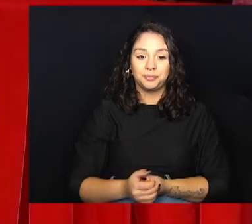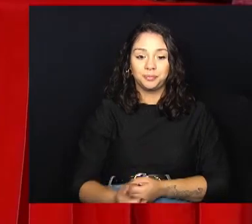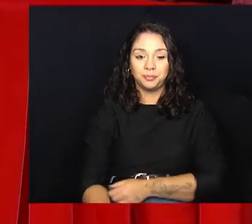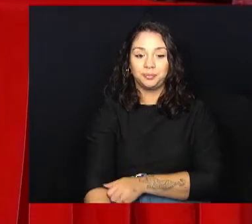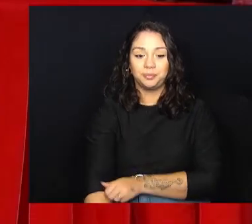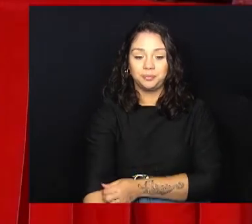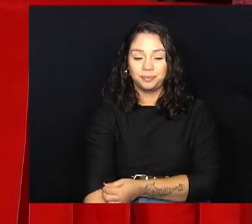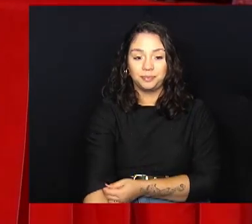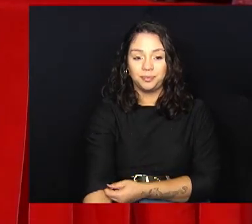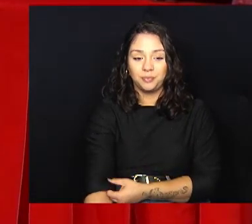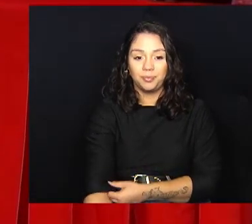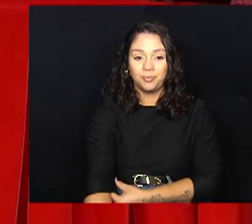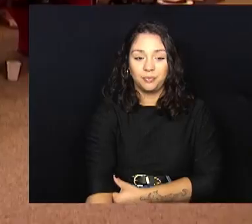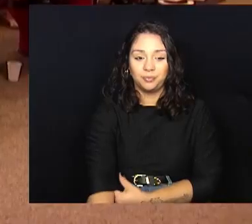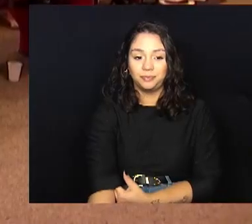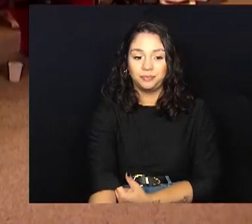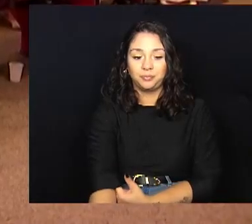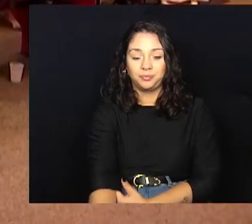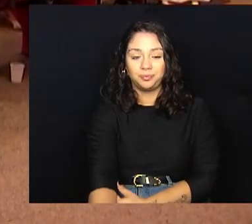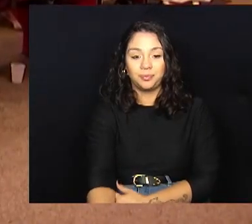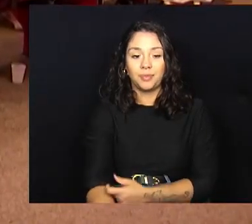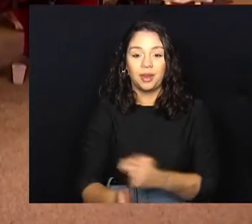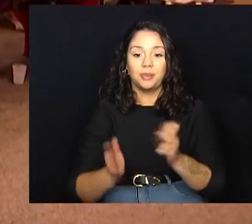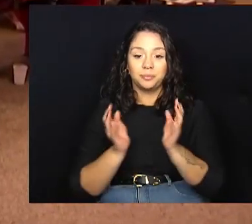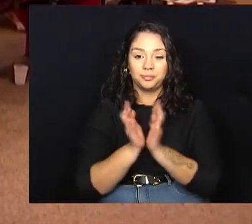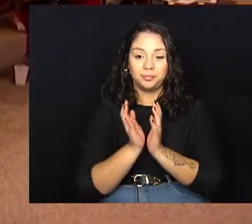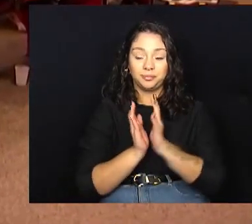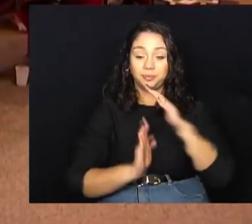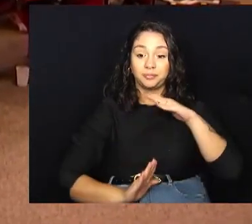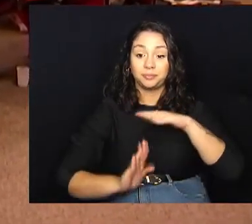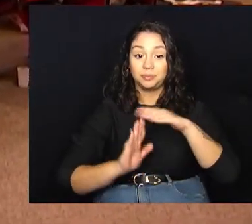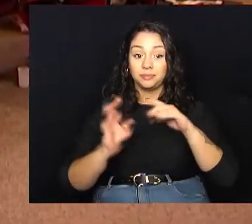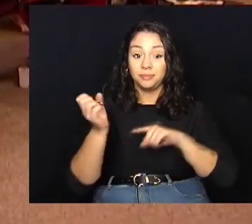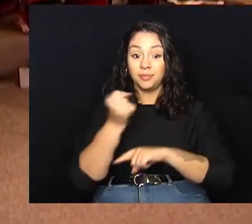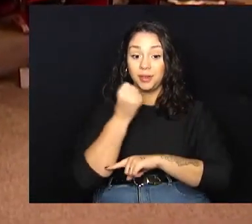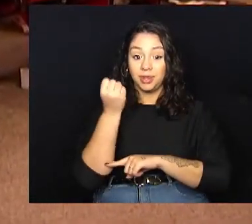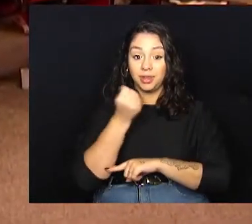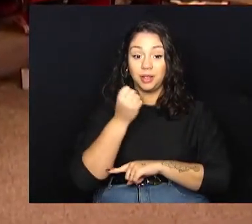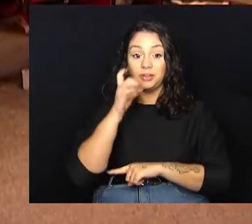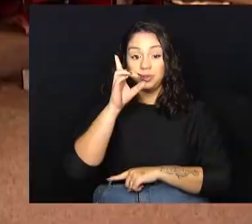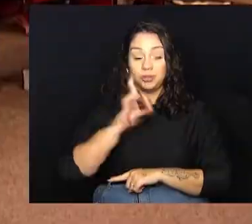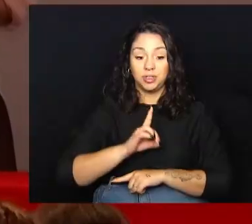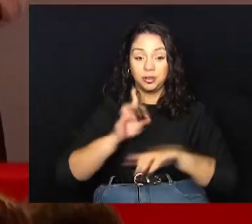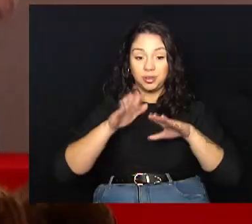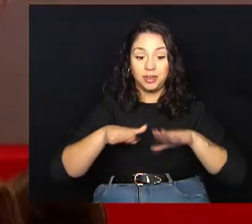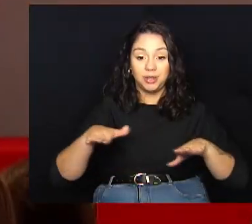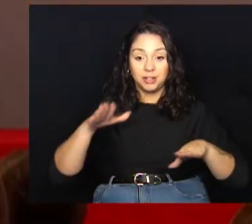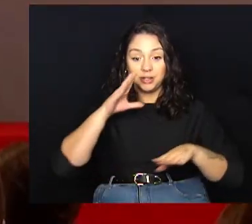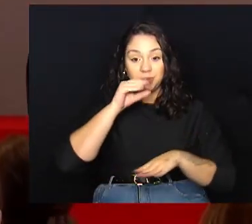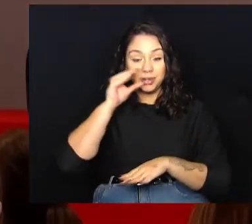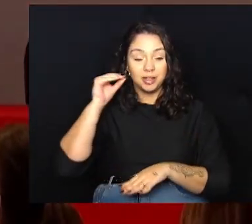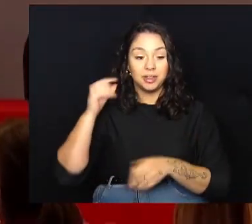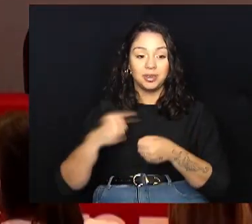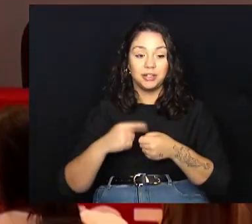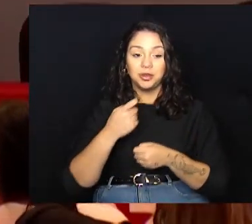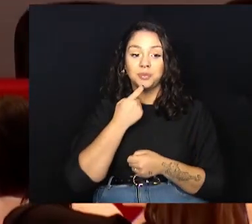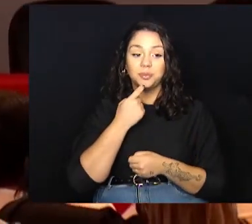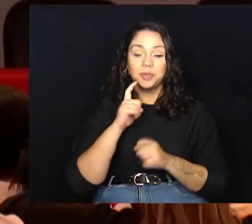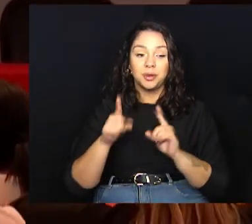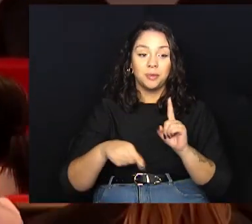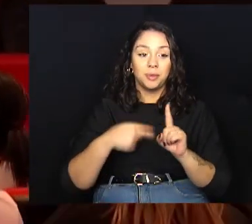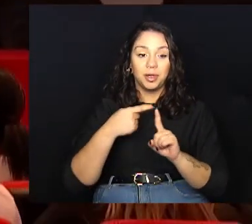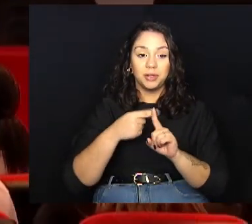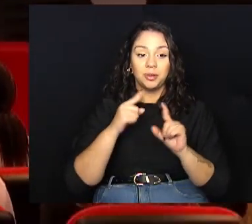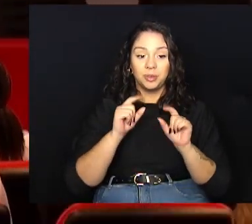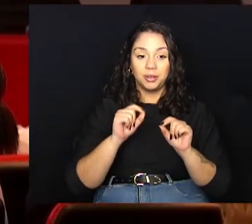a comissão da alta complexidade do Conselho Municipal dos Direitos da Criança e do Adolescente de Campinas organizou mais uma edição do